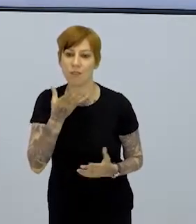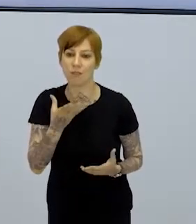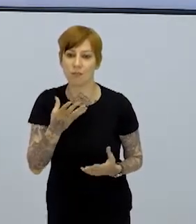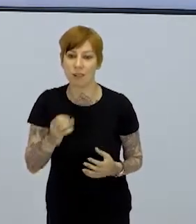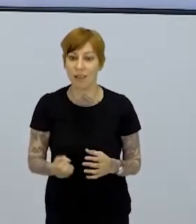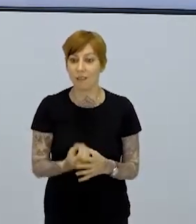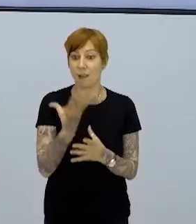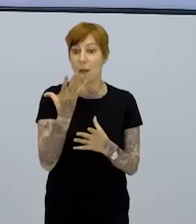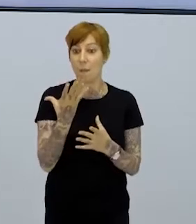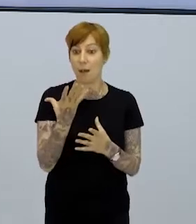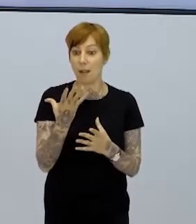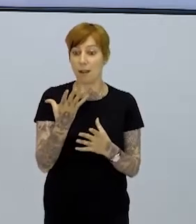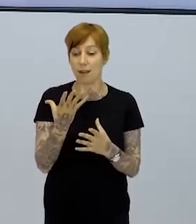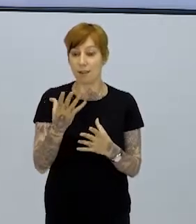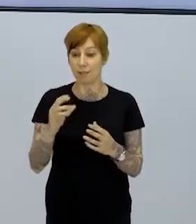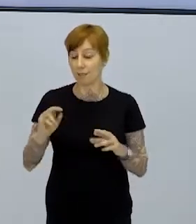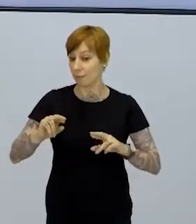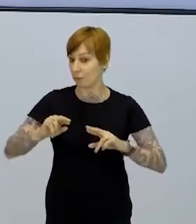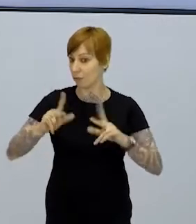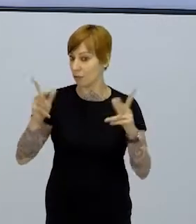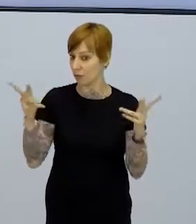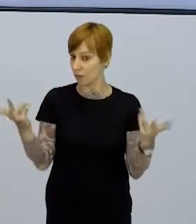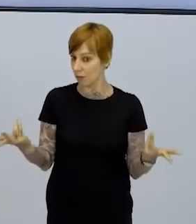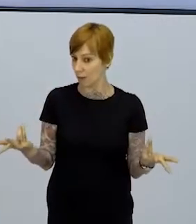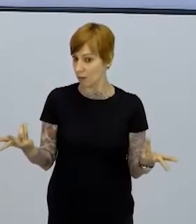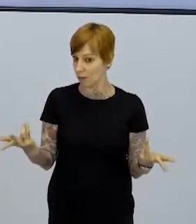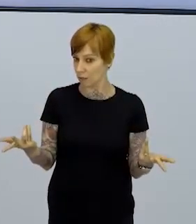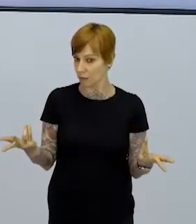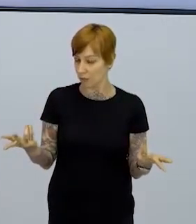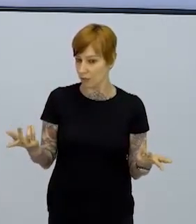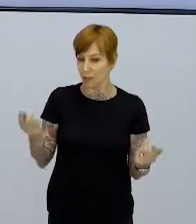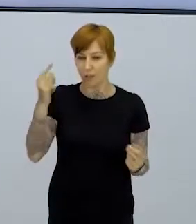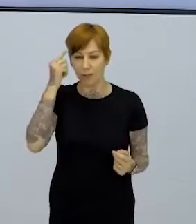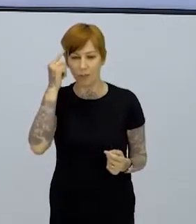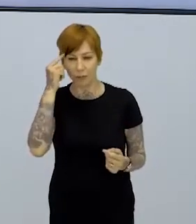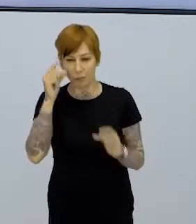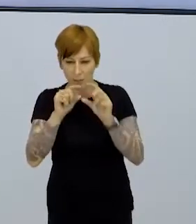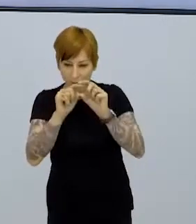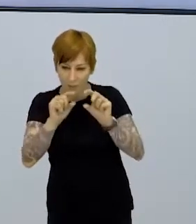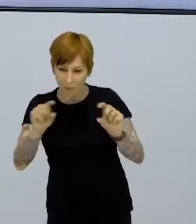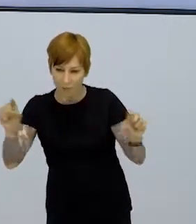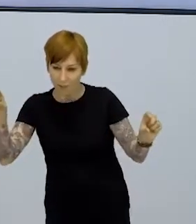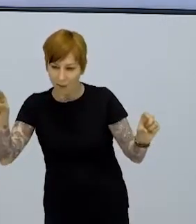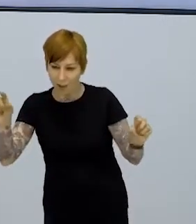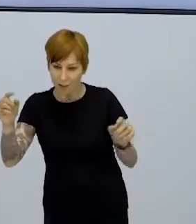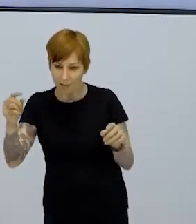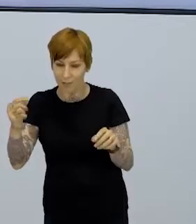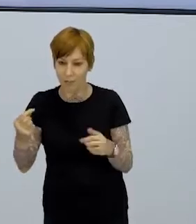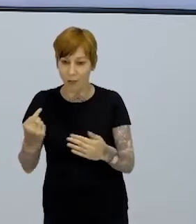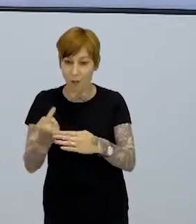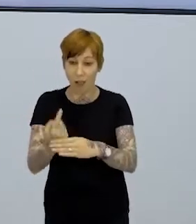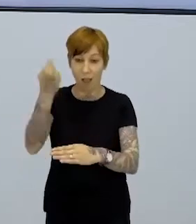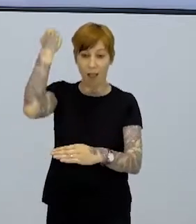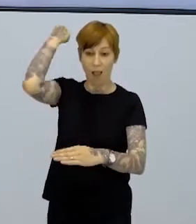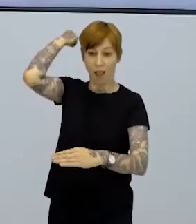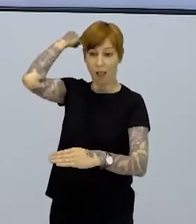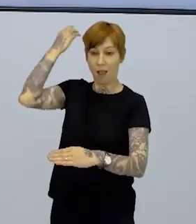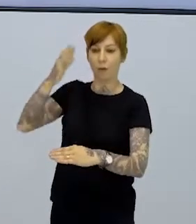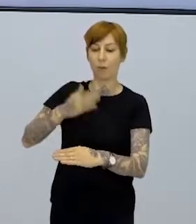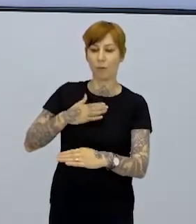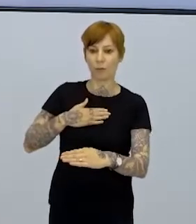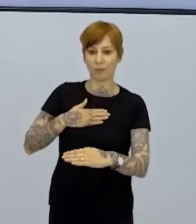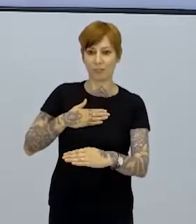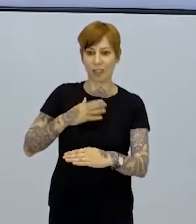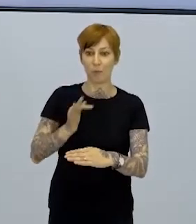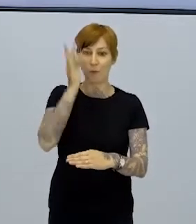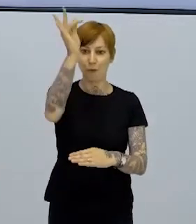acostumado. Né? E aí a fala do era no meu tempo vai se tornar sua. Então, esse processo que a gente tem, nossa,